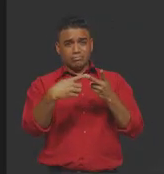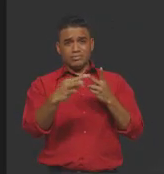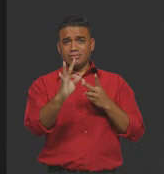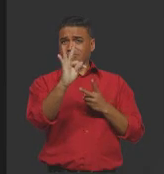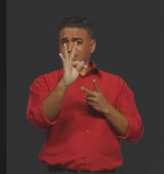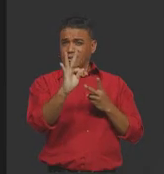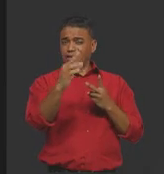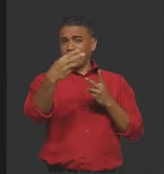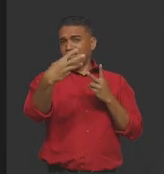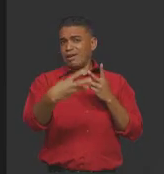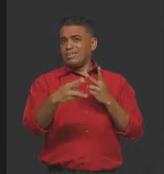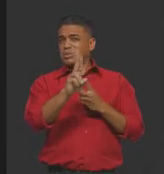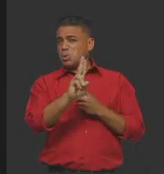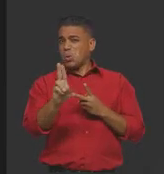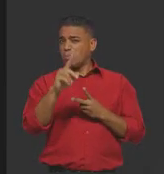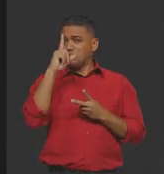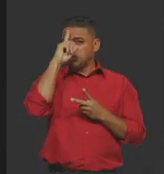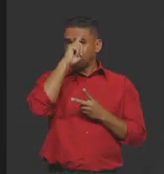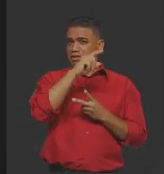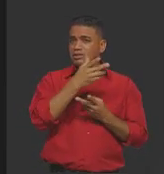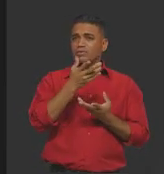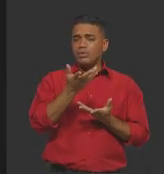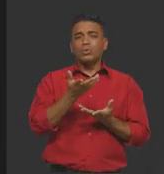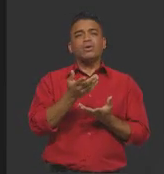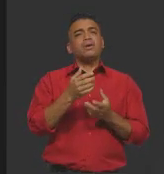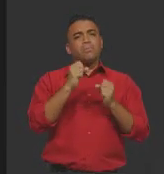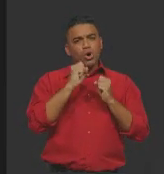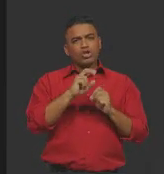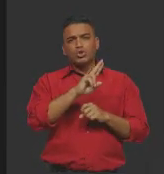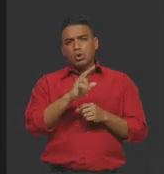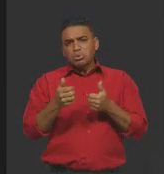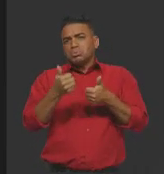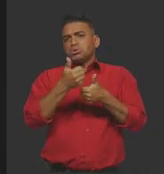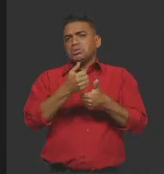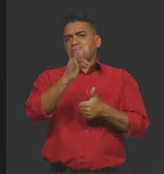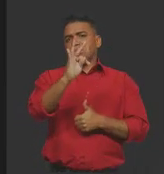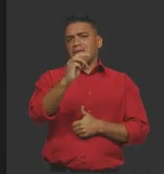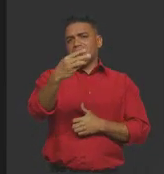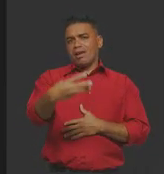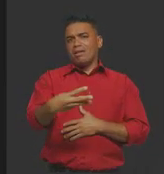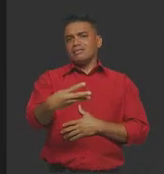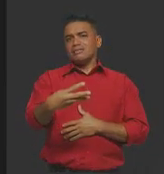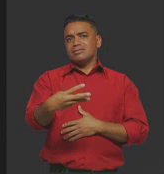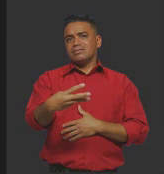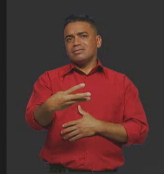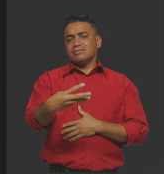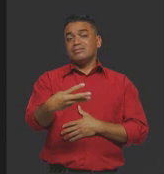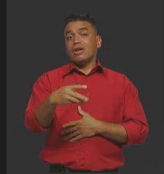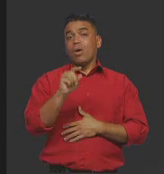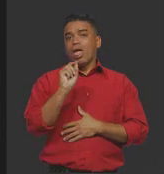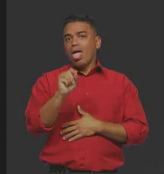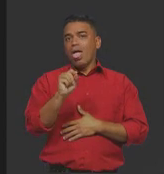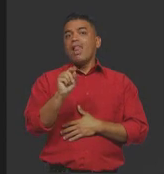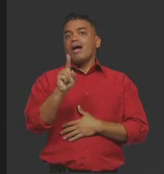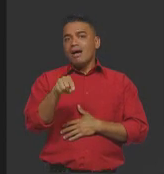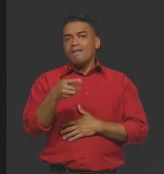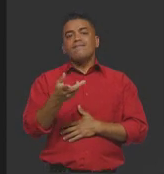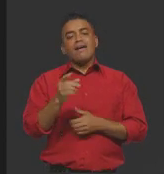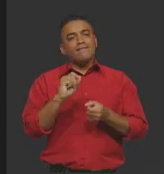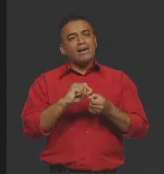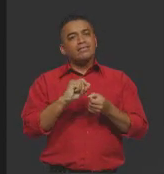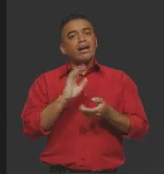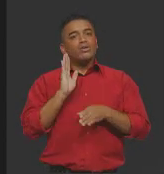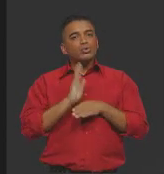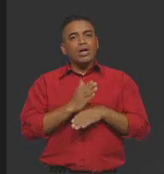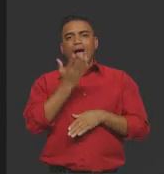triiodotironina. O nome é difícil, né? Você pode chamar de T3 também, que fica mais fácil. Elas vão atuar nos processos